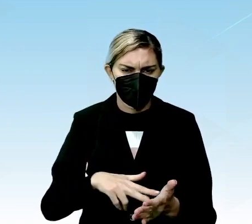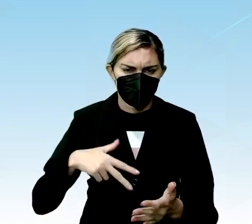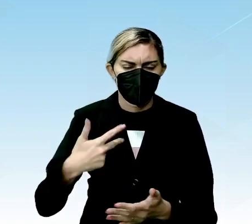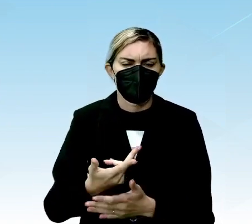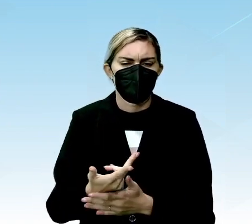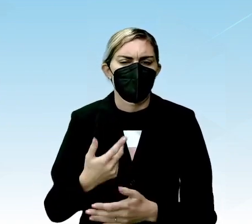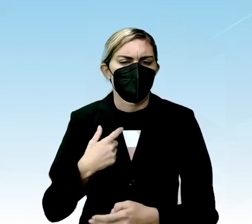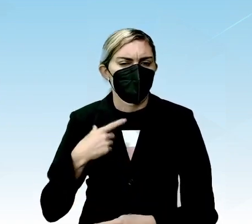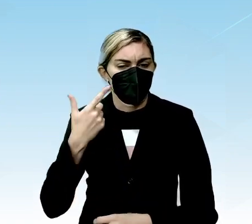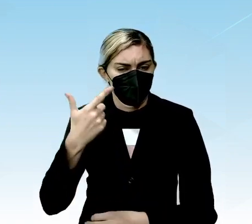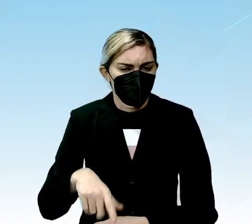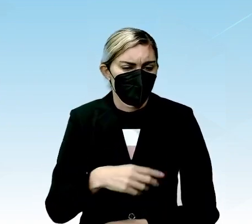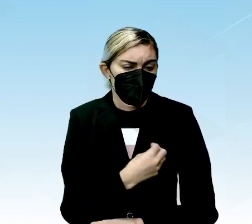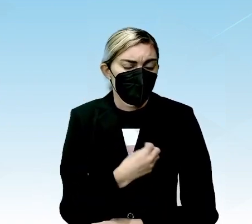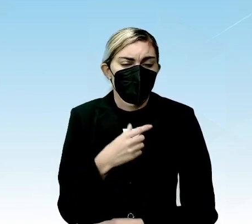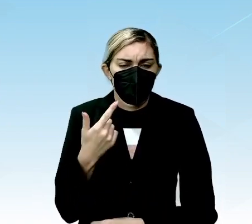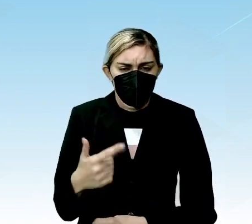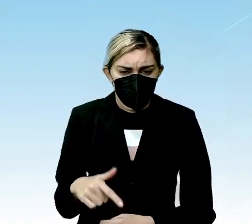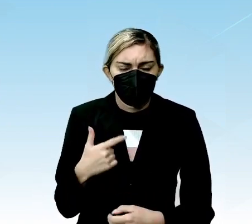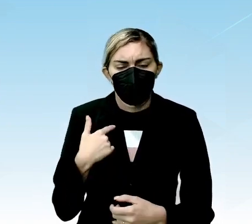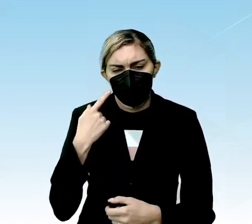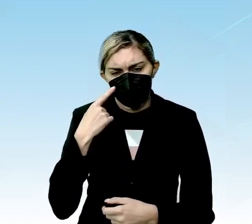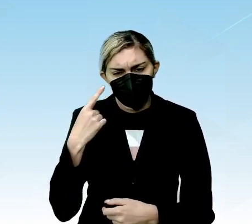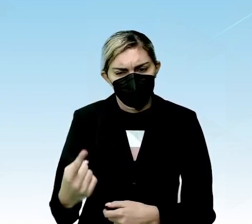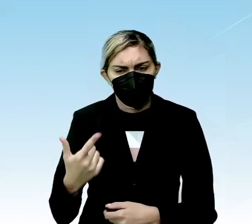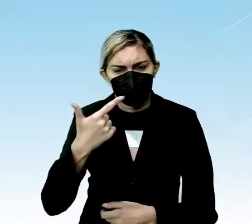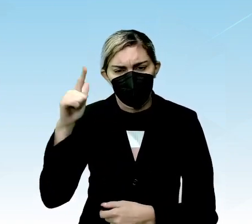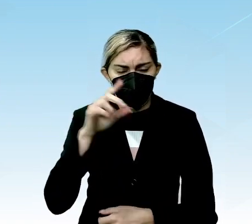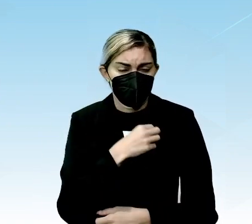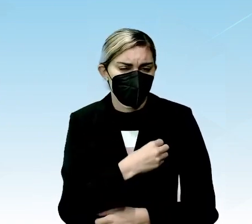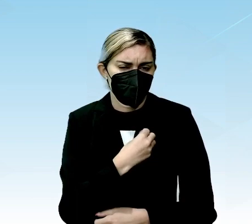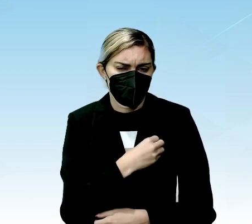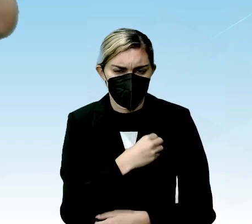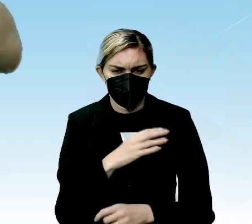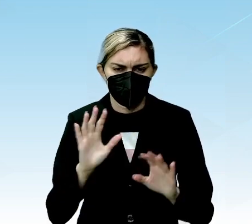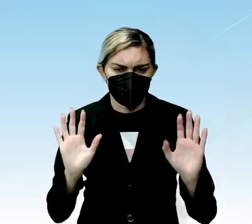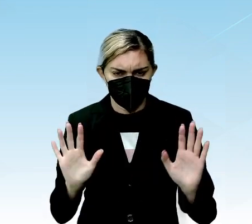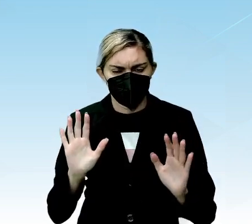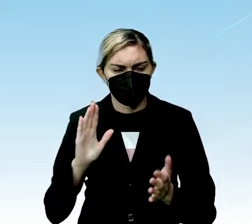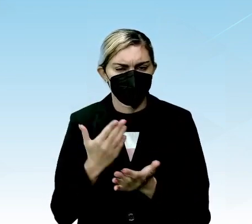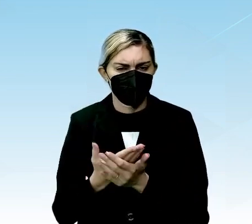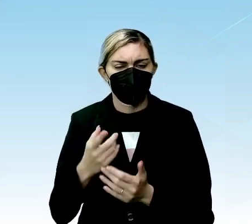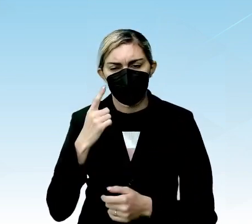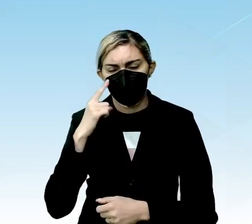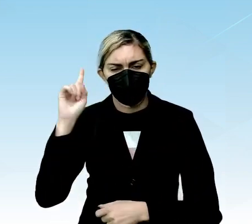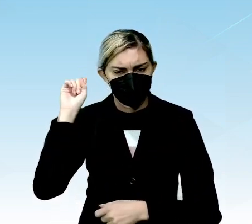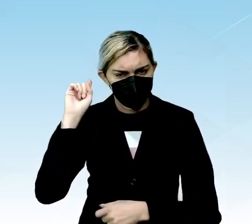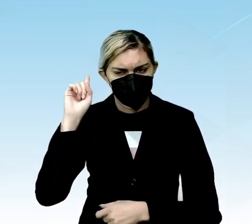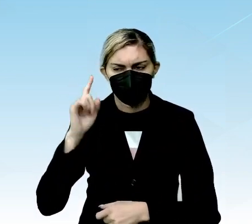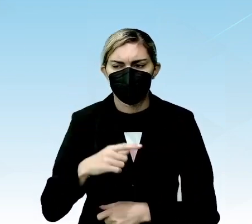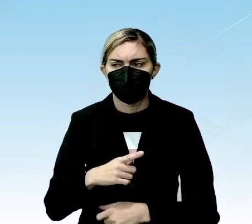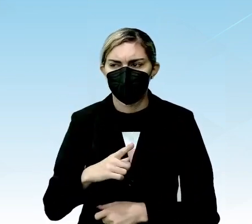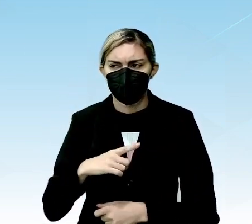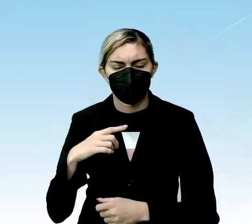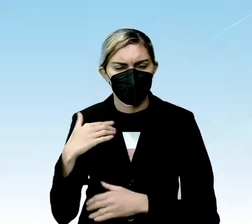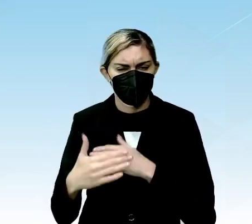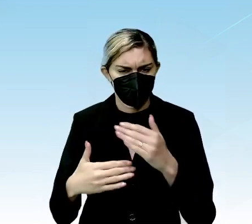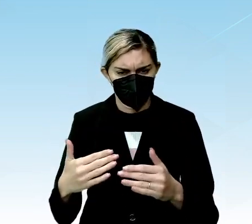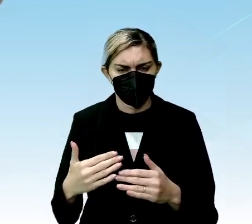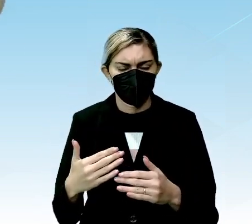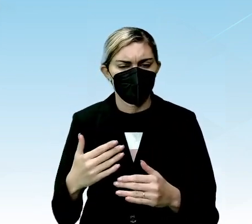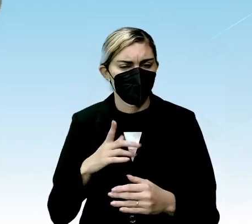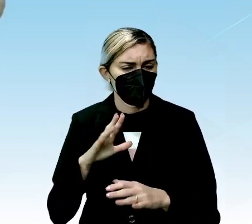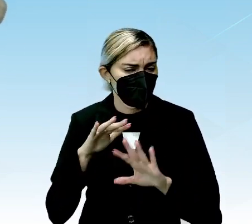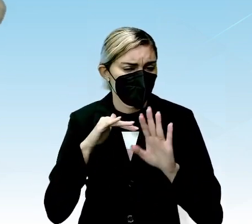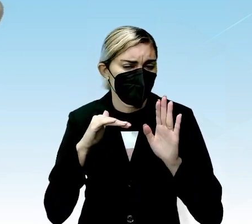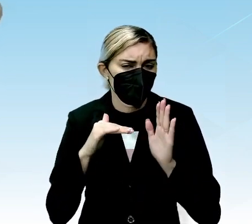reencarnar, tornar a vida, certo? Em uma outra vida, aliás. Então vejam só, pois já ultrapassaram